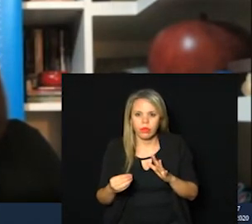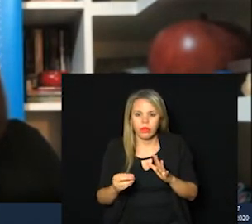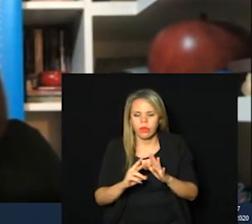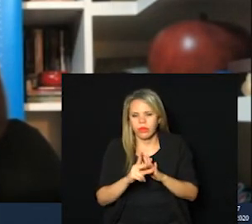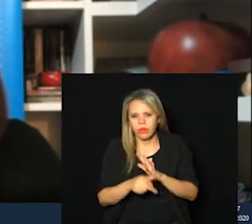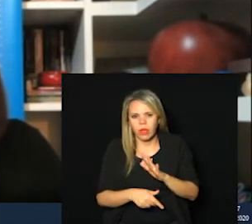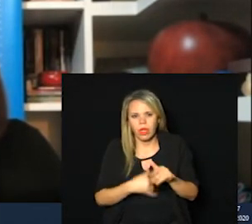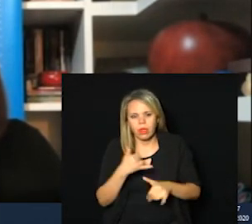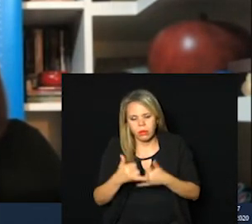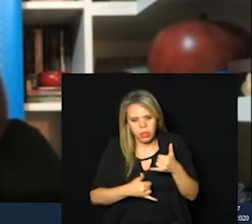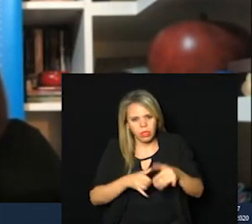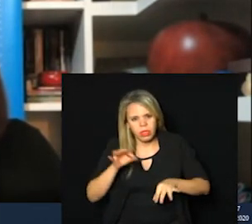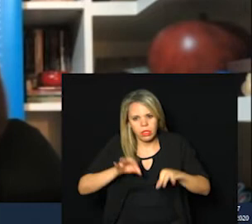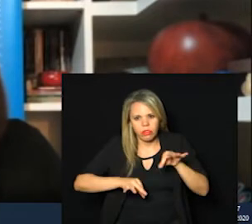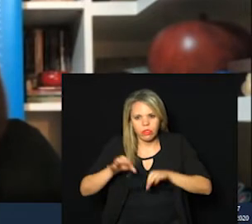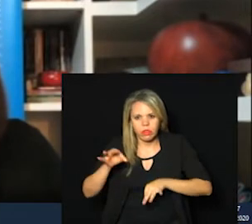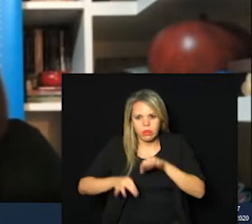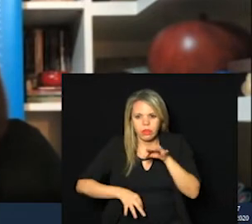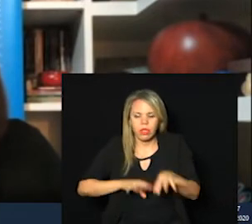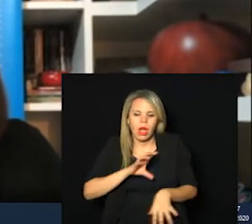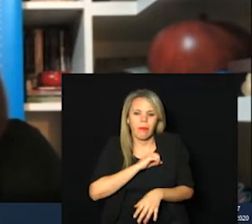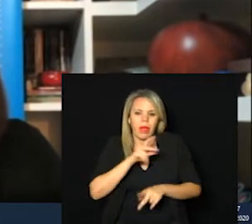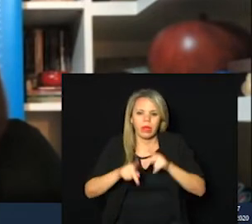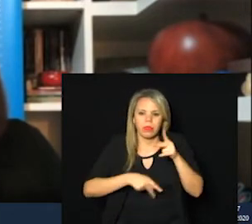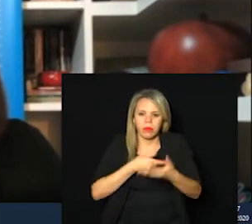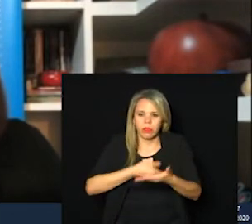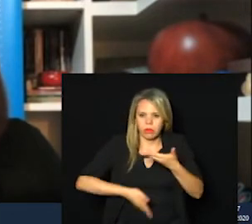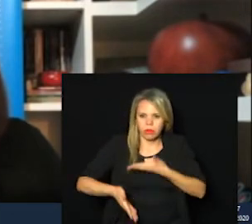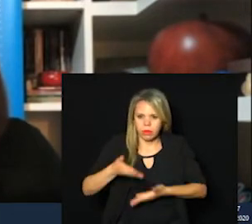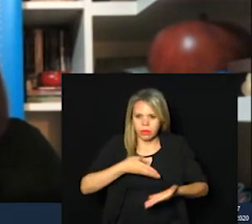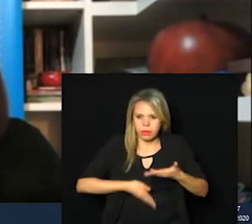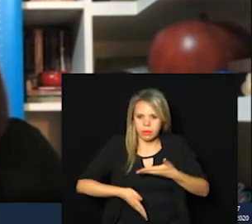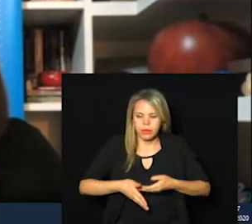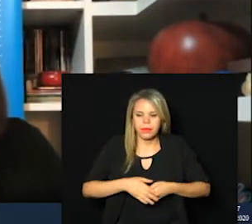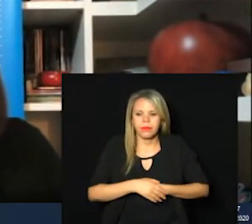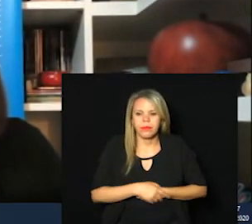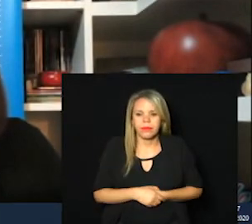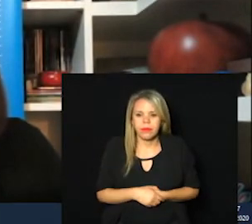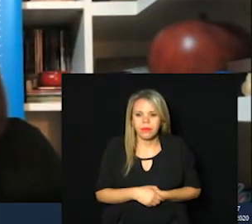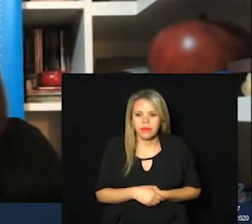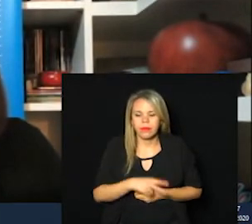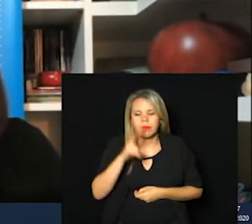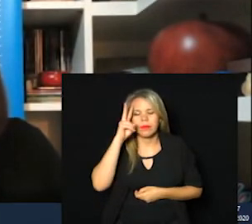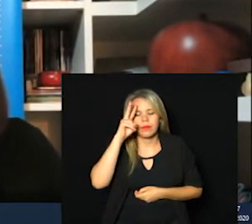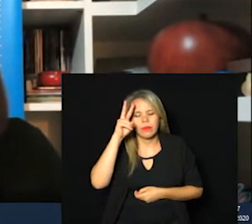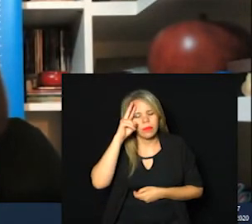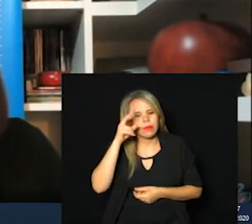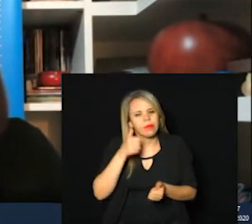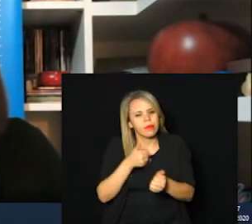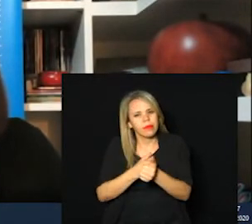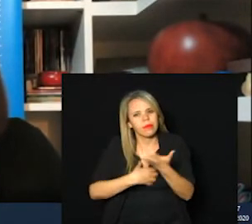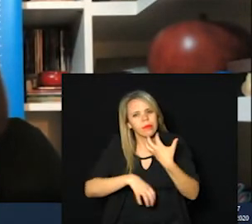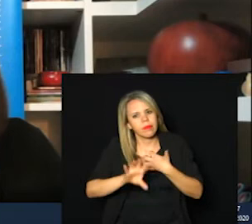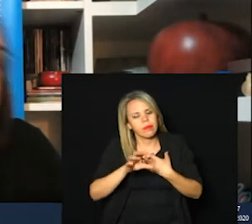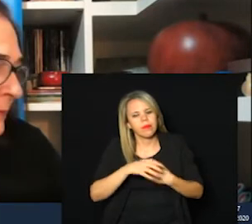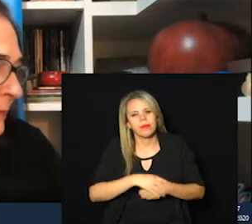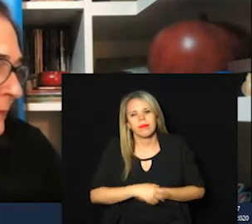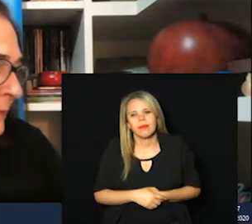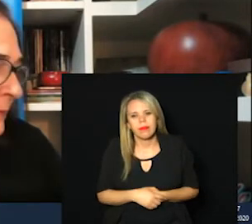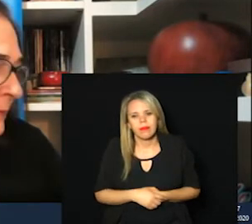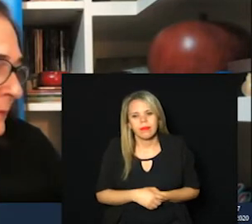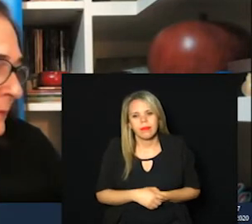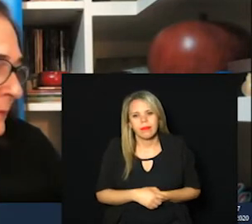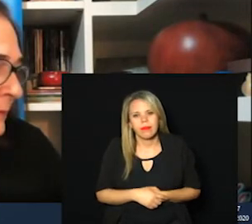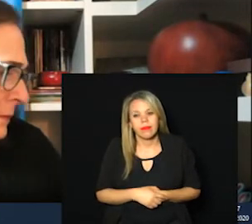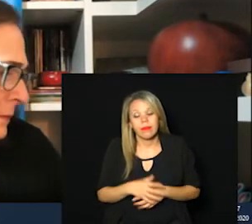outros. Amar uns aos outros, lembra a reciprocidade, escutar